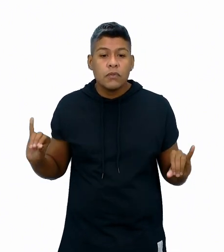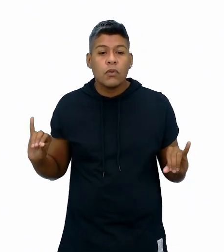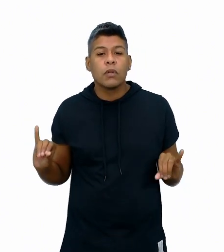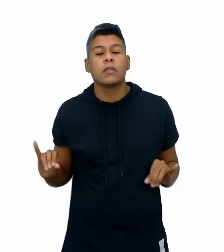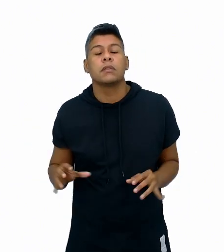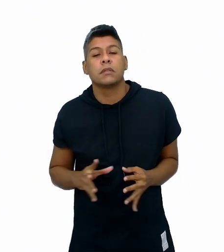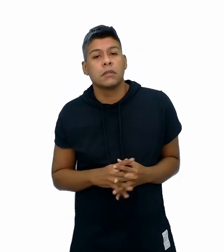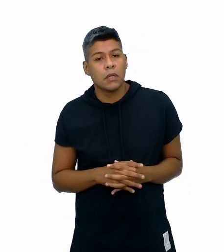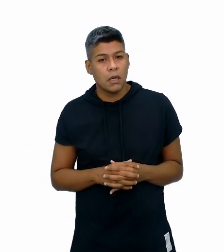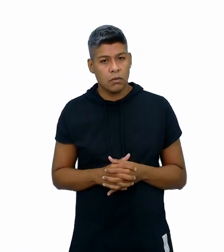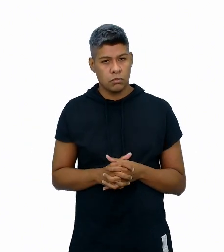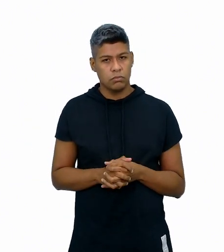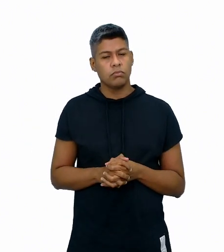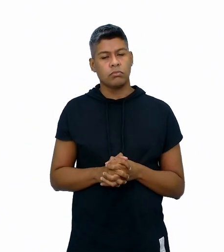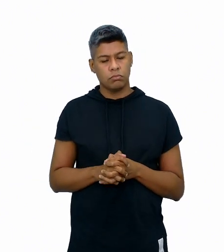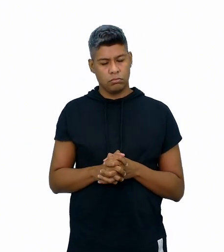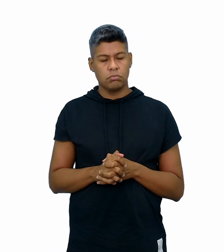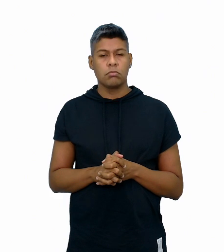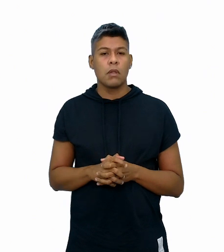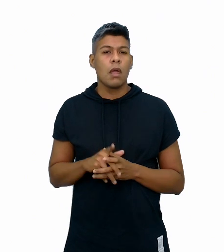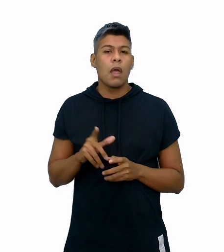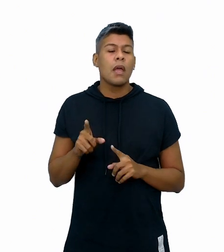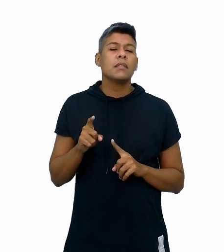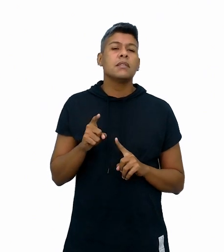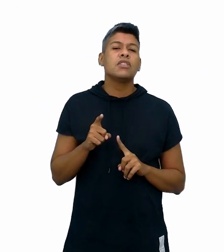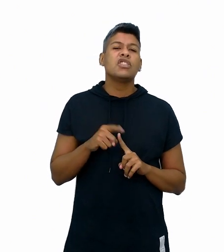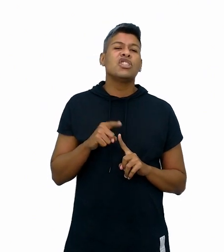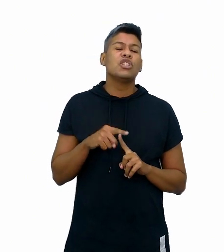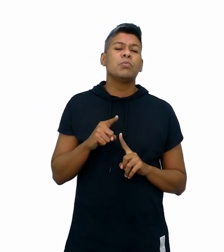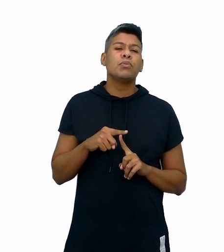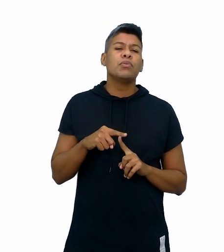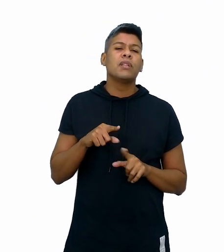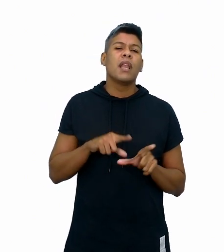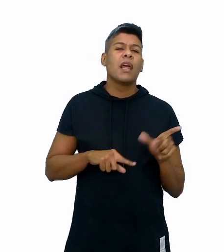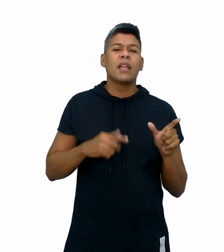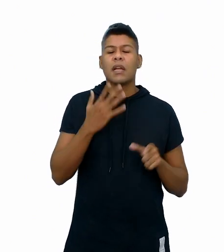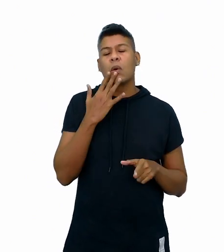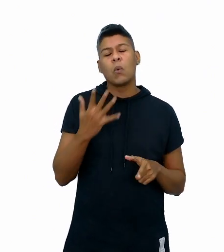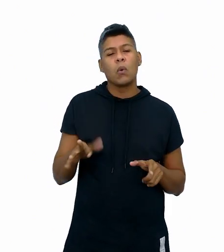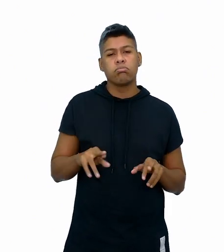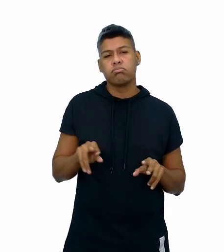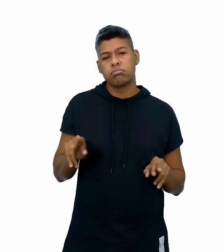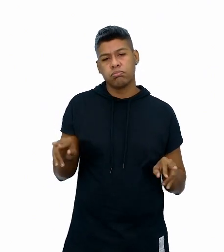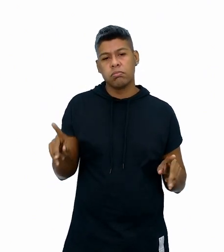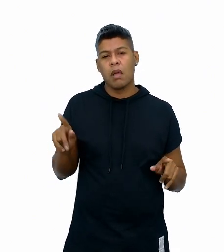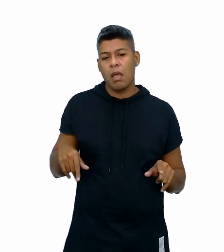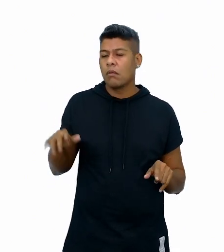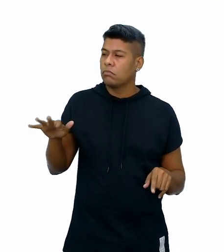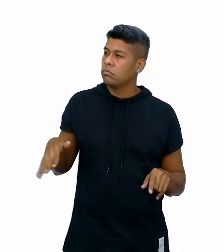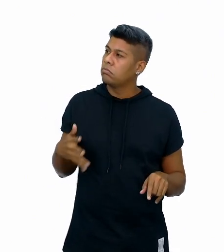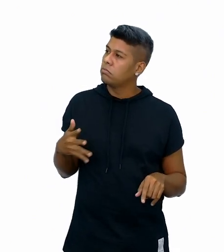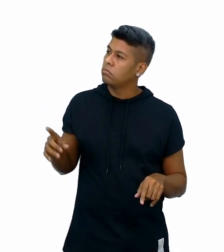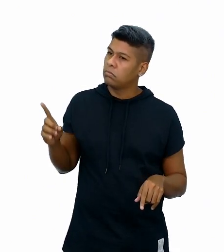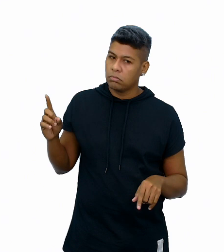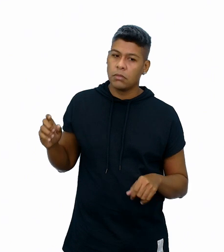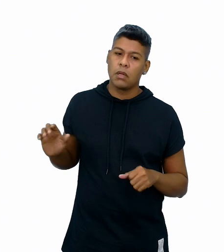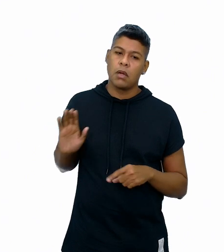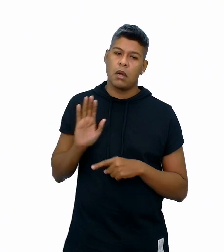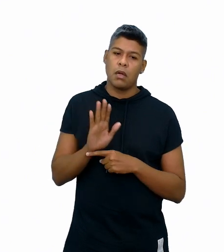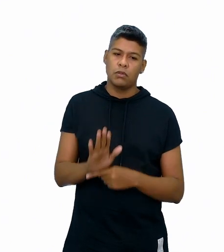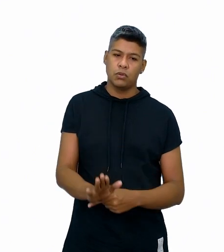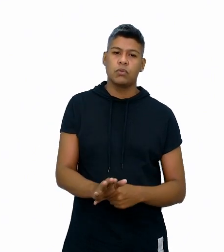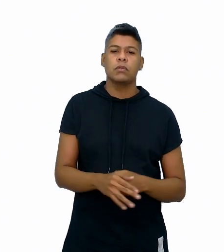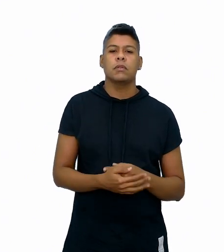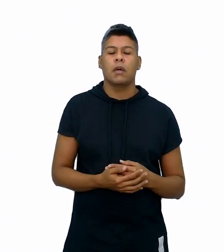o layout, que é o tipo de letra, as cores, enfim. Né? Esse quadro, ele vem apoiar